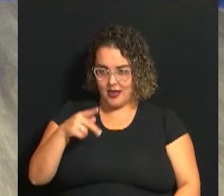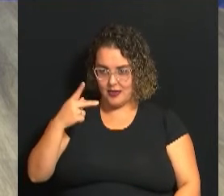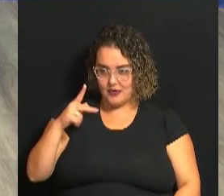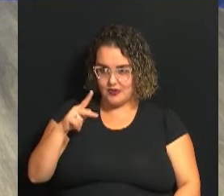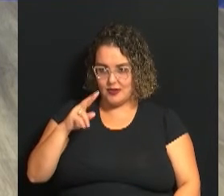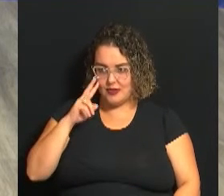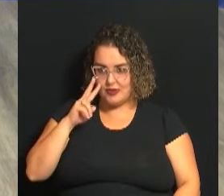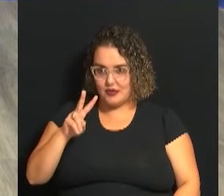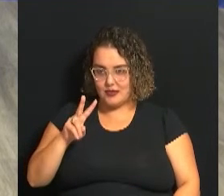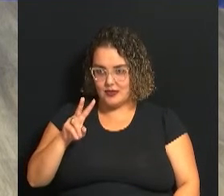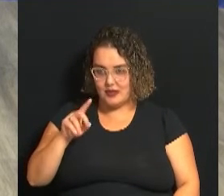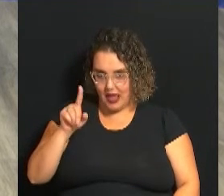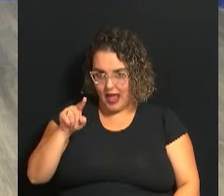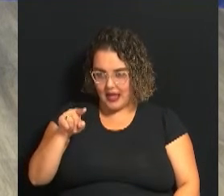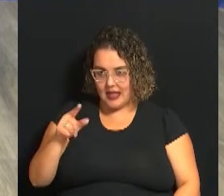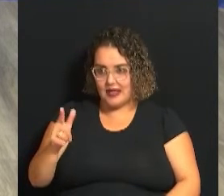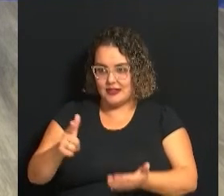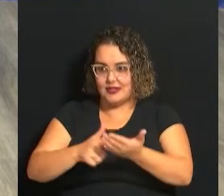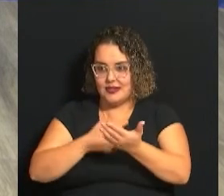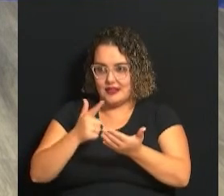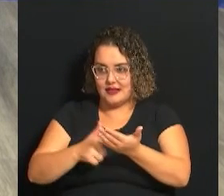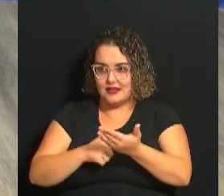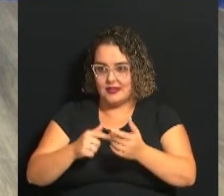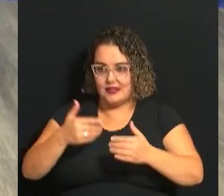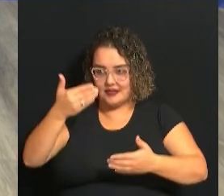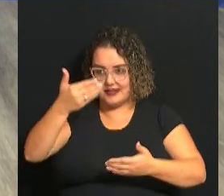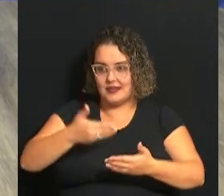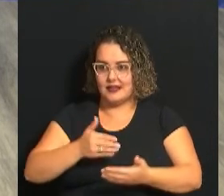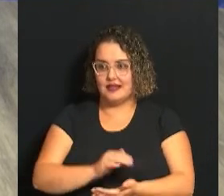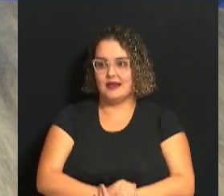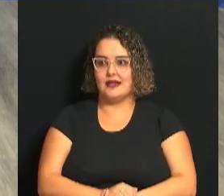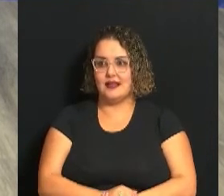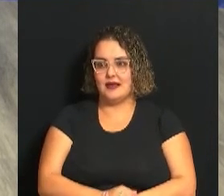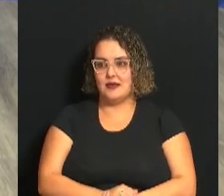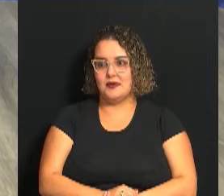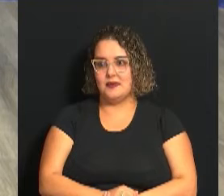consigo ler direito. É esse o livro? Essa é a capa?